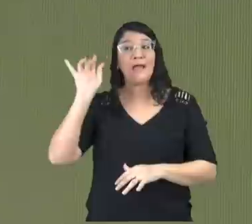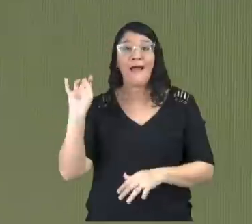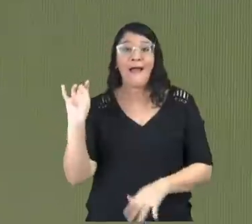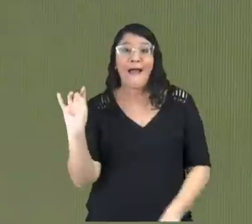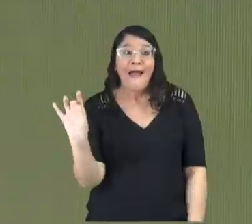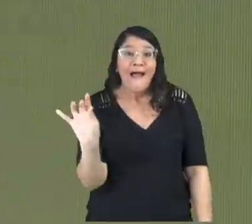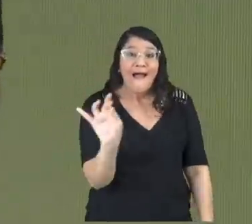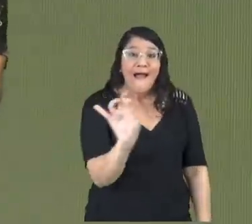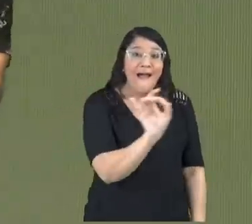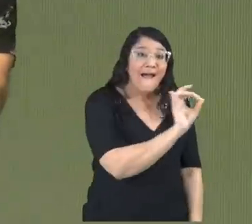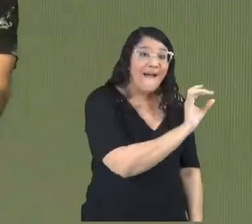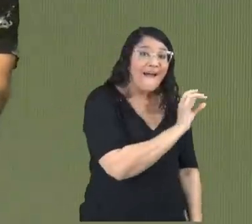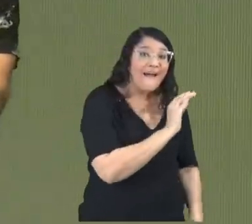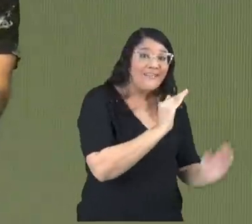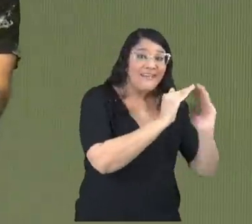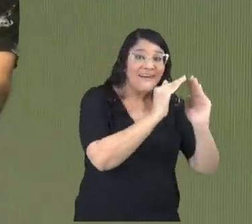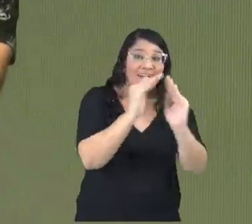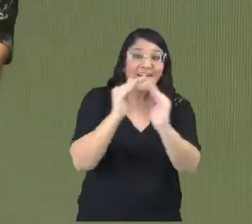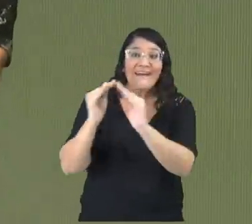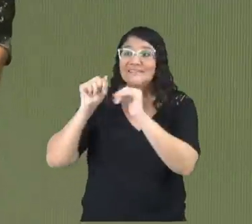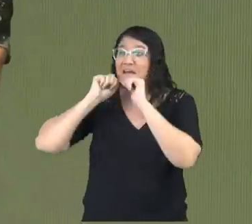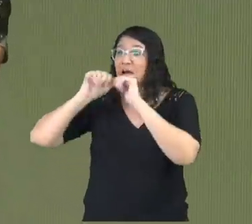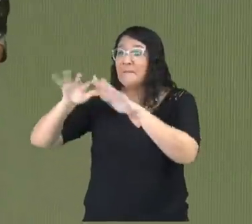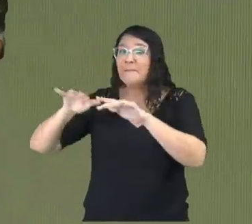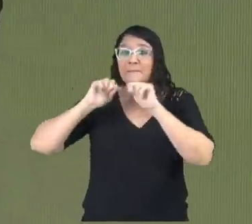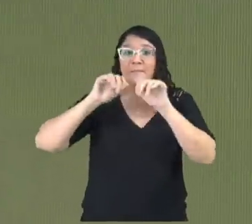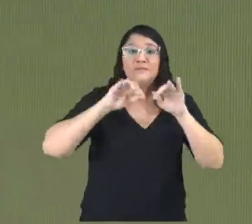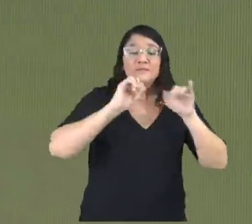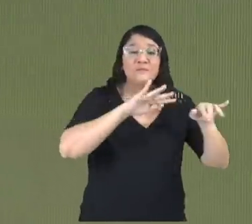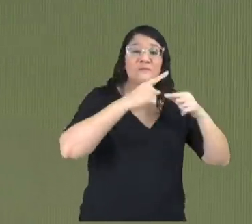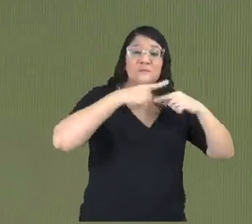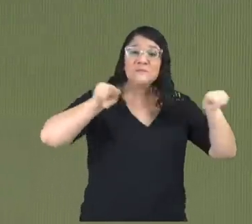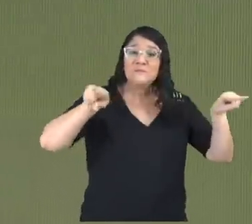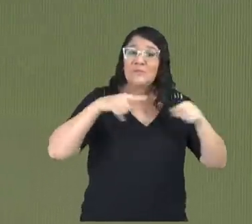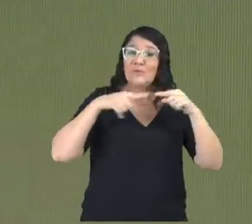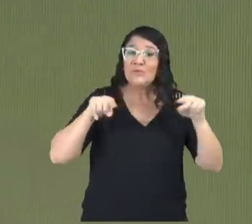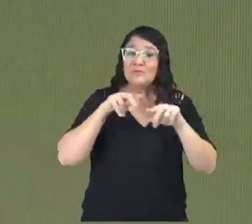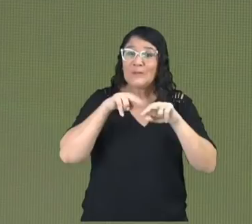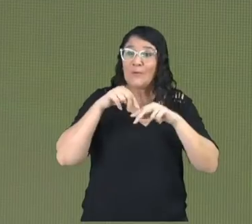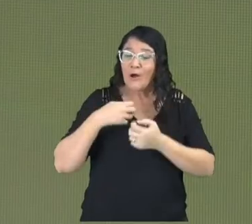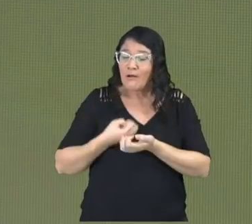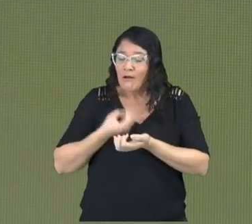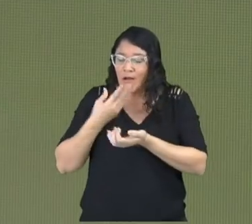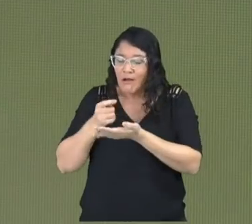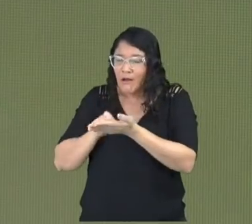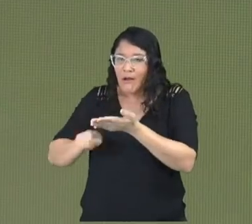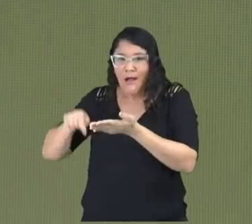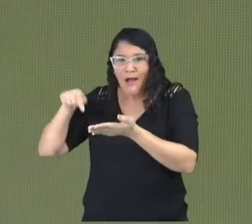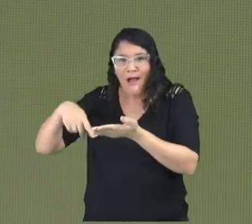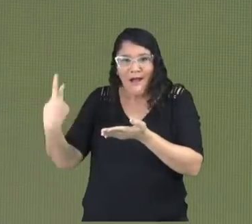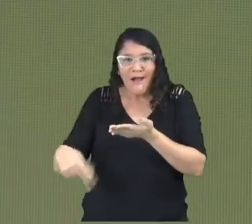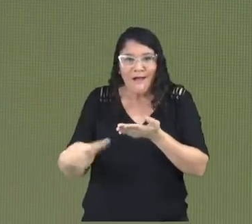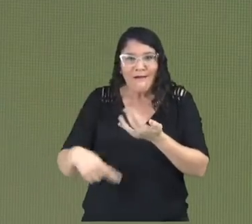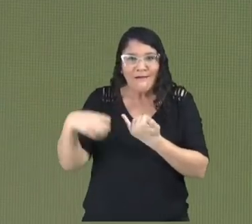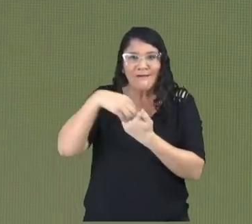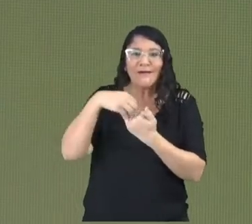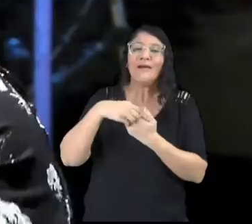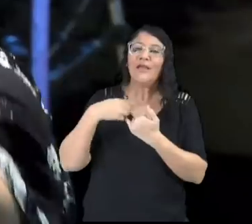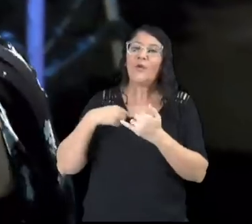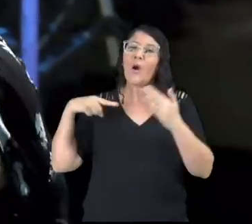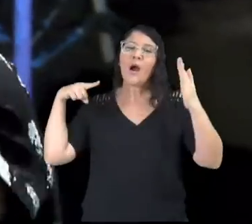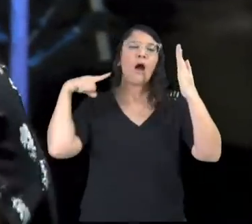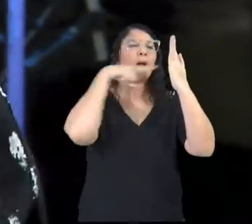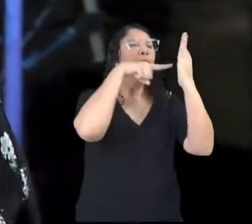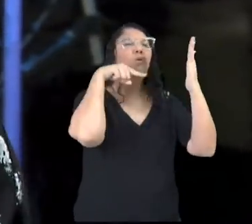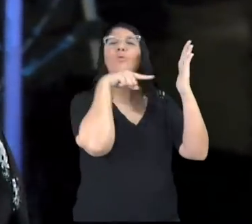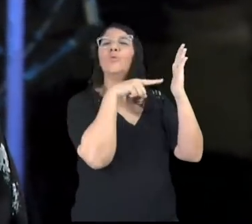é abençoada por uma canção da nossa comunidade, cada vida, cada família, eu estou espalhando o Evangelho e apontando que